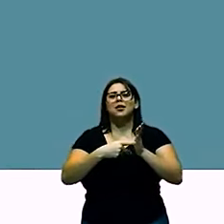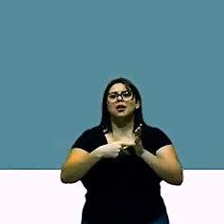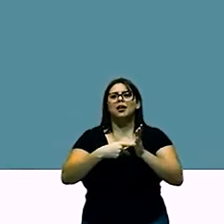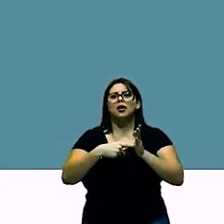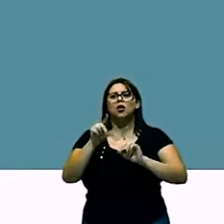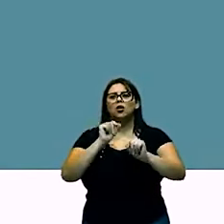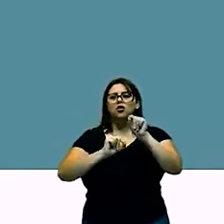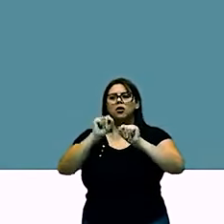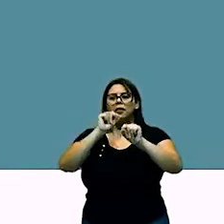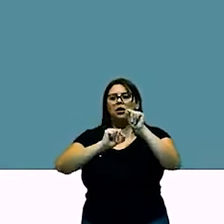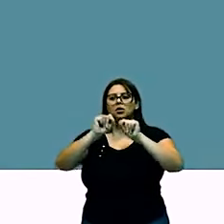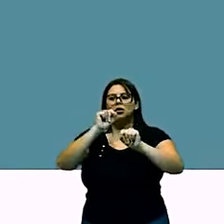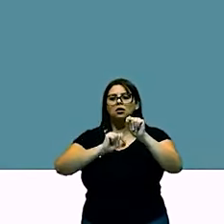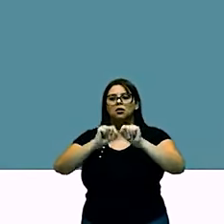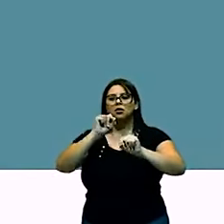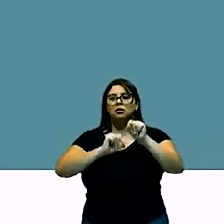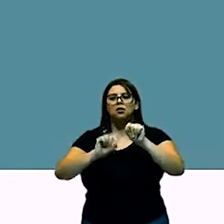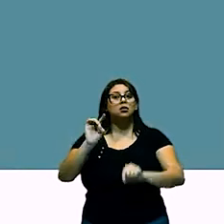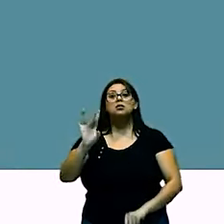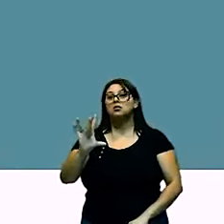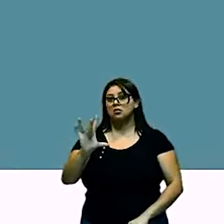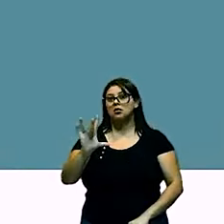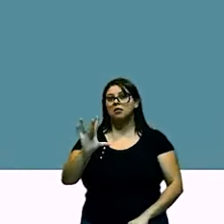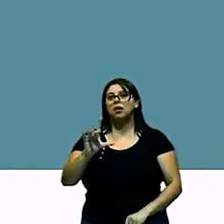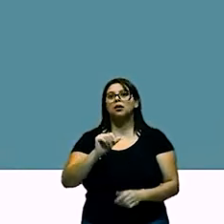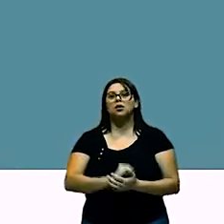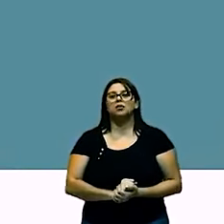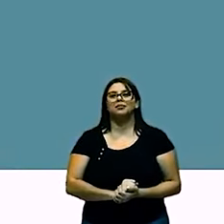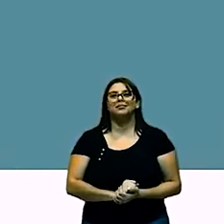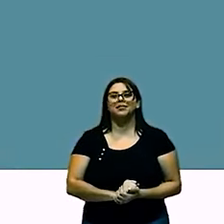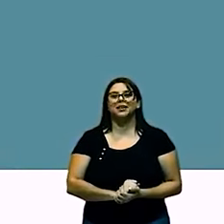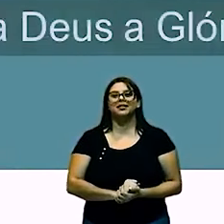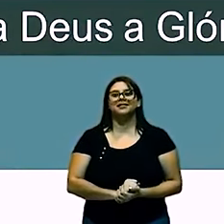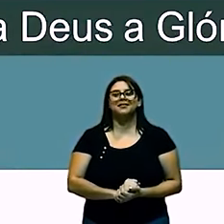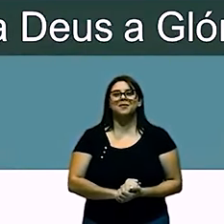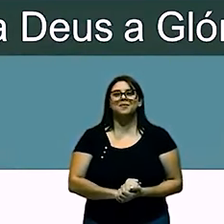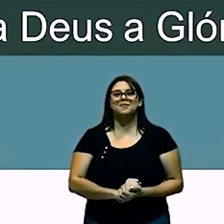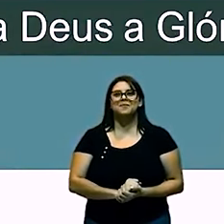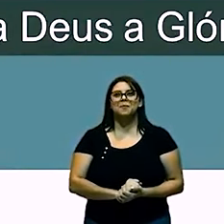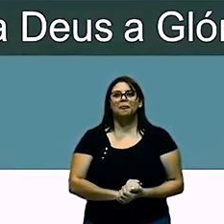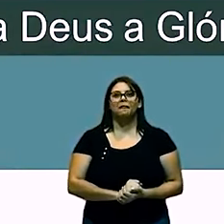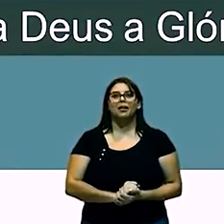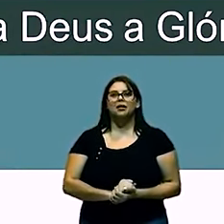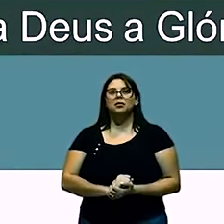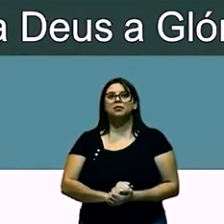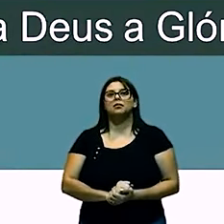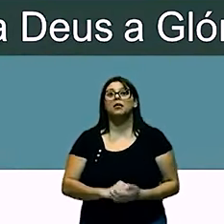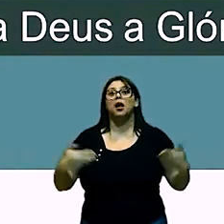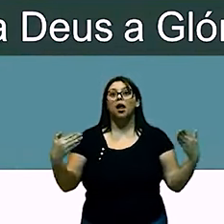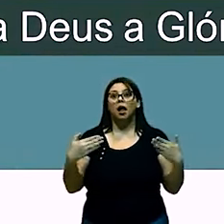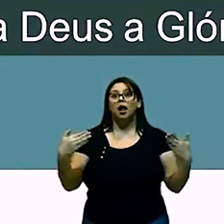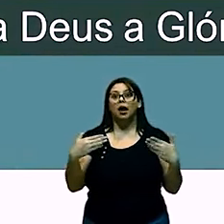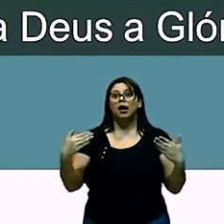Christo, sola gratia e soli Deo gloria. E eu acho que nós podemos testar um pouco aqui a